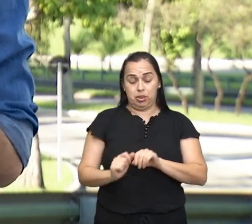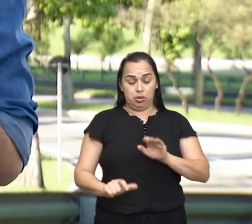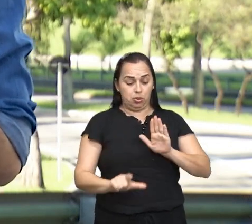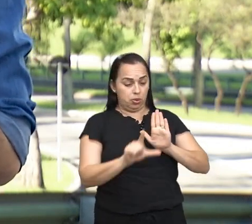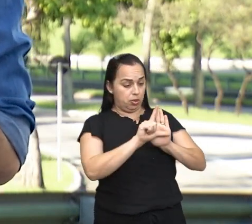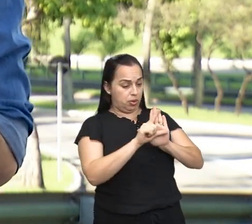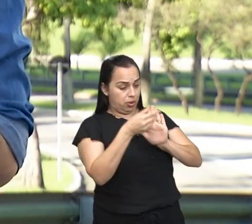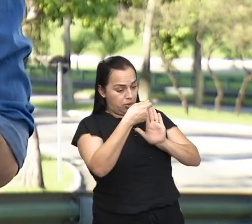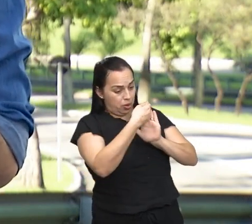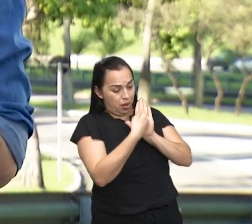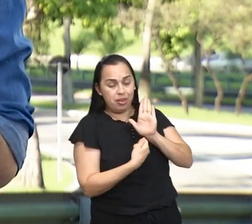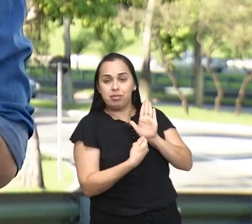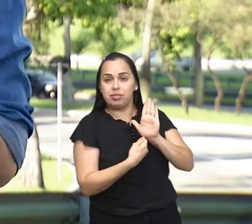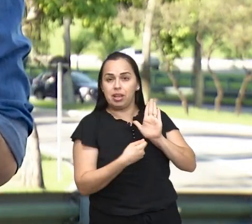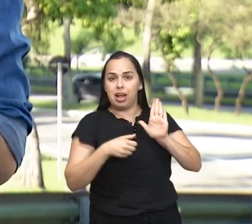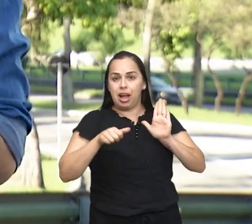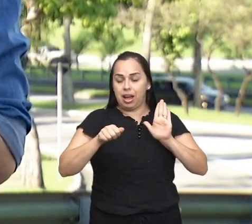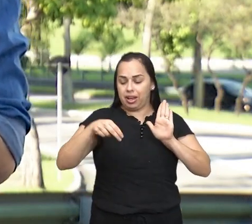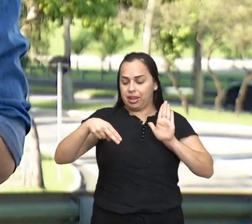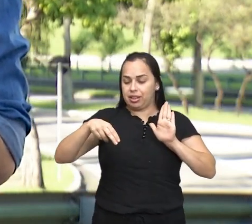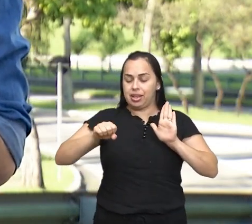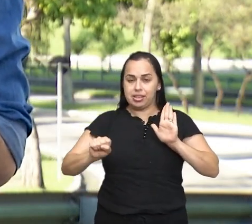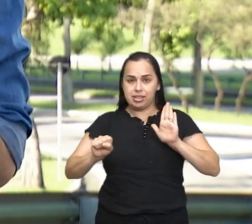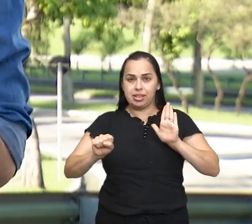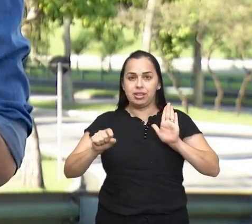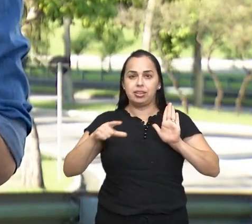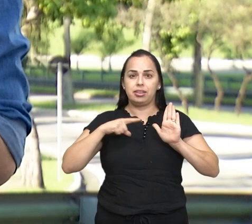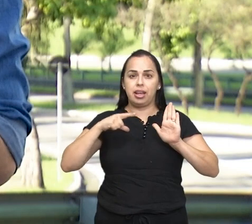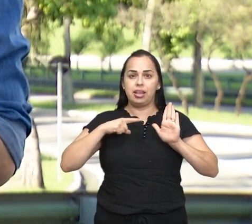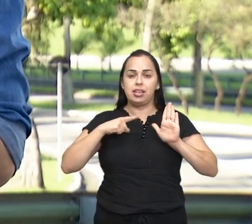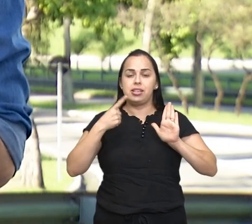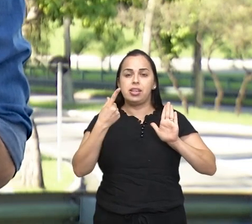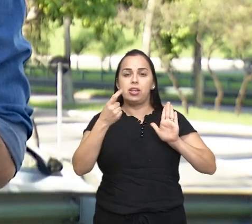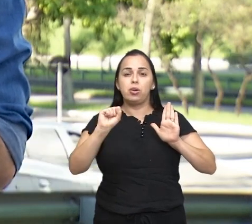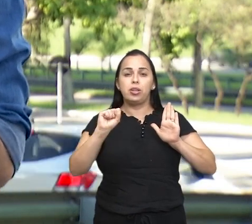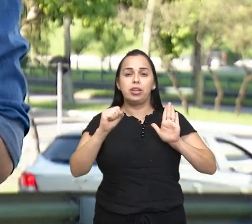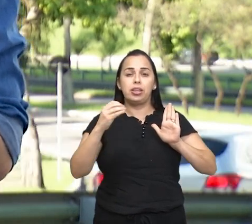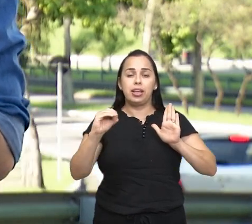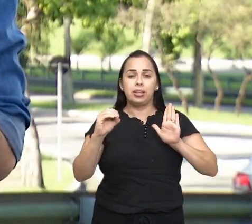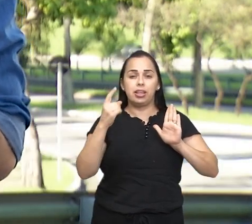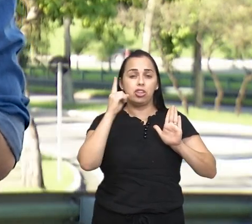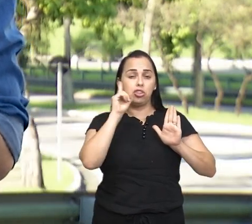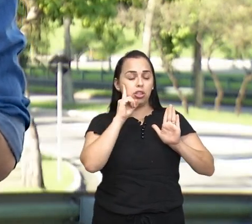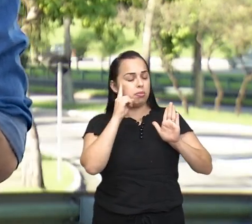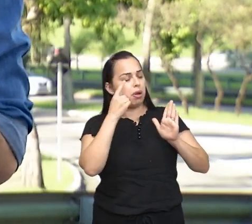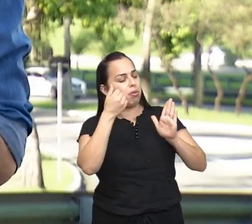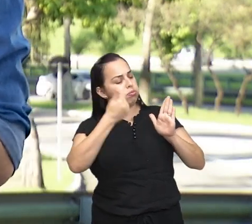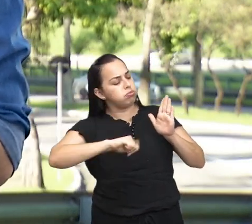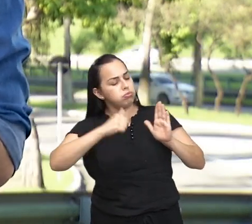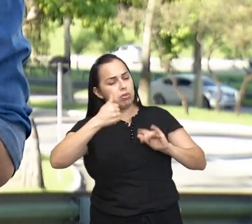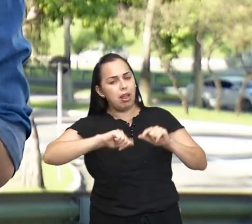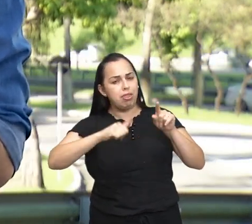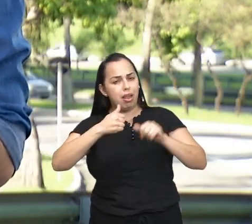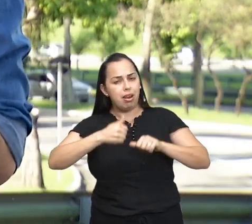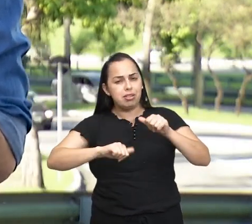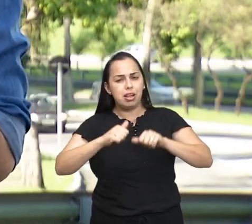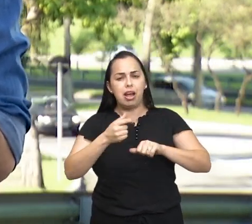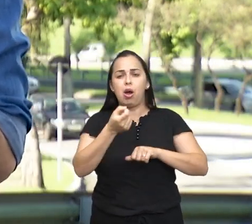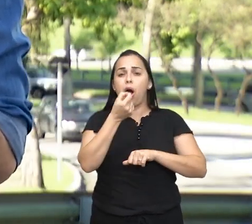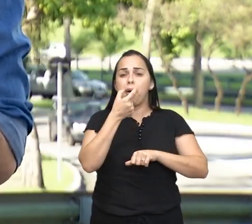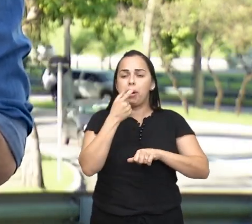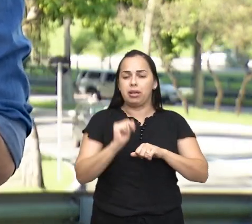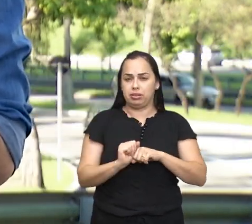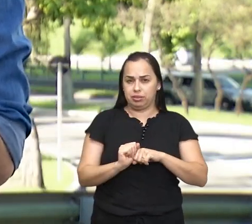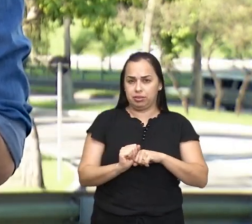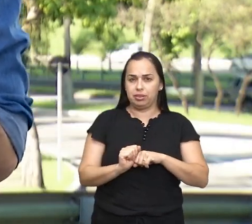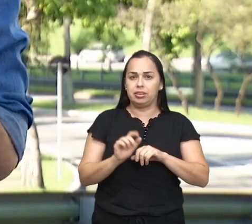texto, a ANS terá 180 dias para analisar o pedido de uso de novos tratamentos, prazo que pode ser